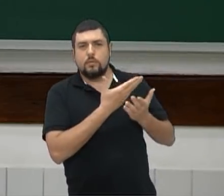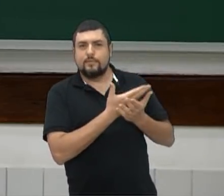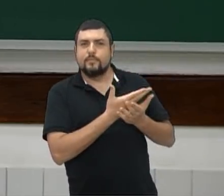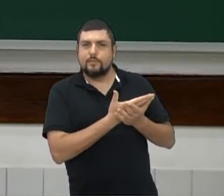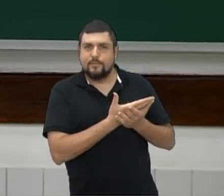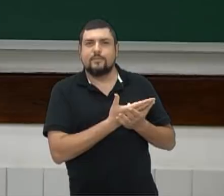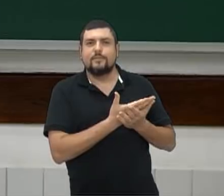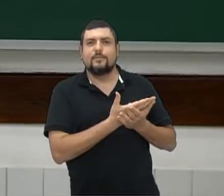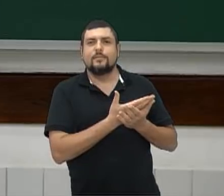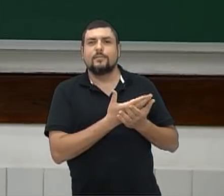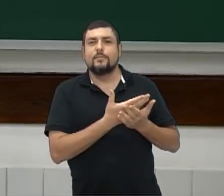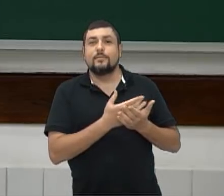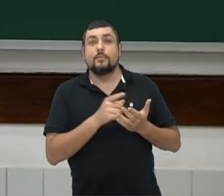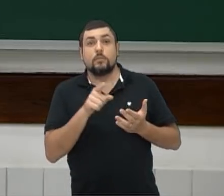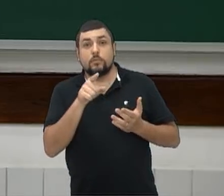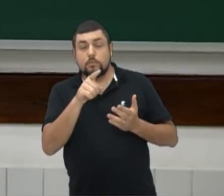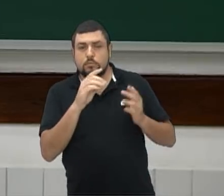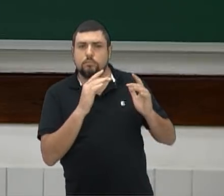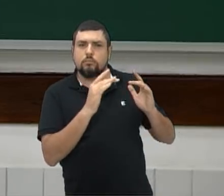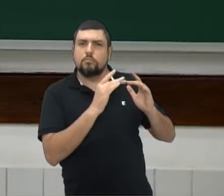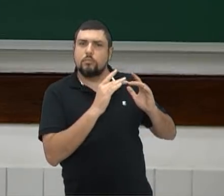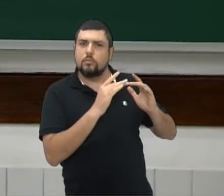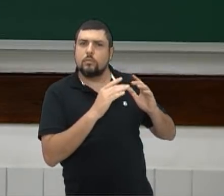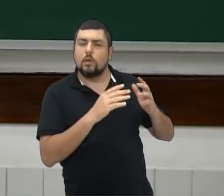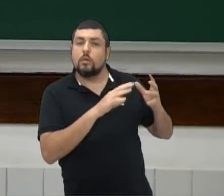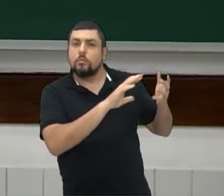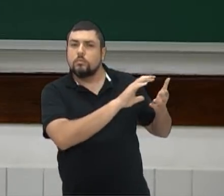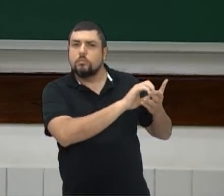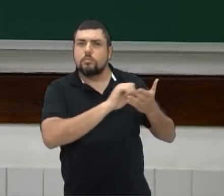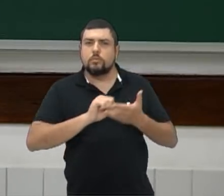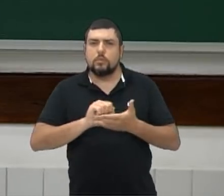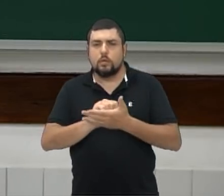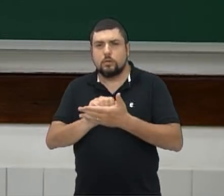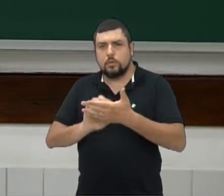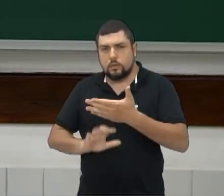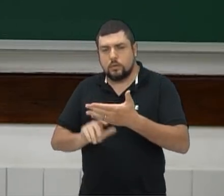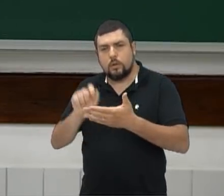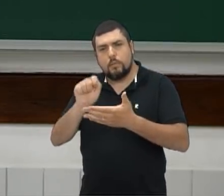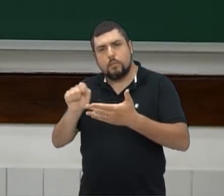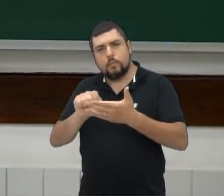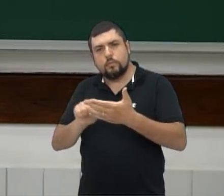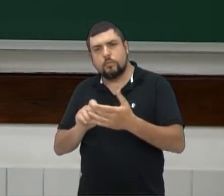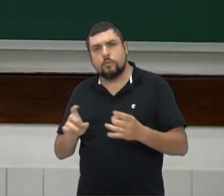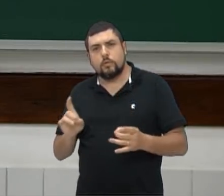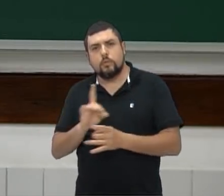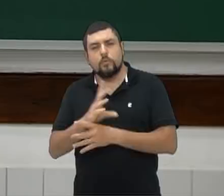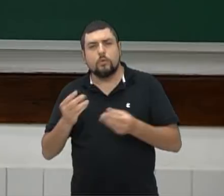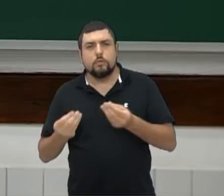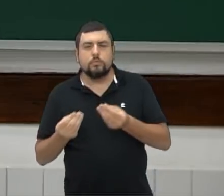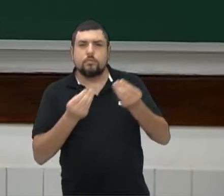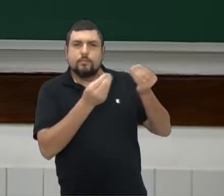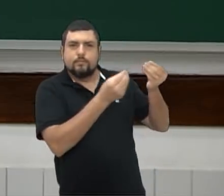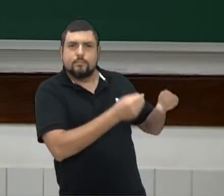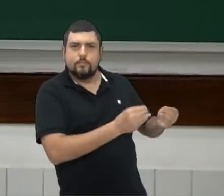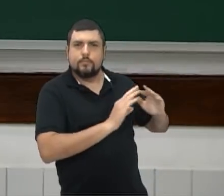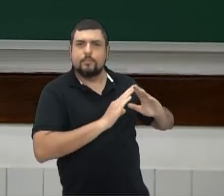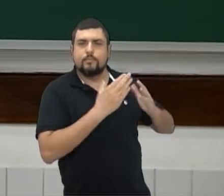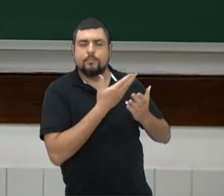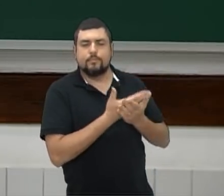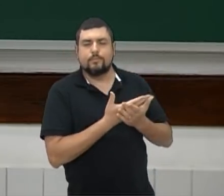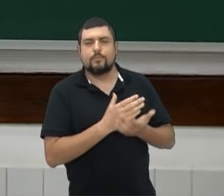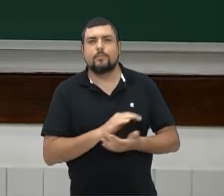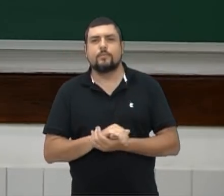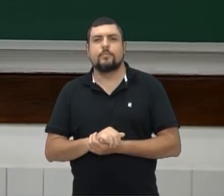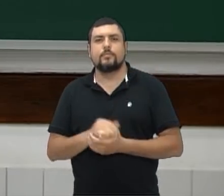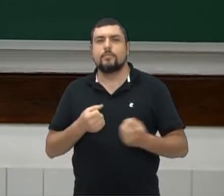escola para que possa pegar o seu material impresso e posteriormente devolver aí o material preenchido. Retornando